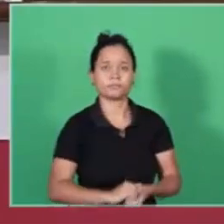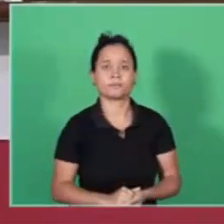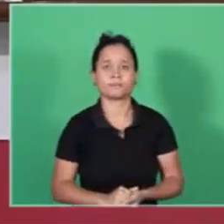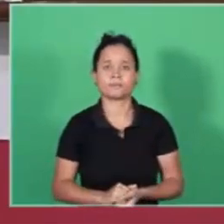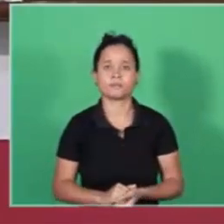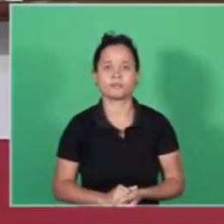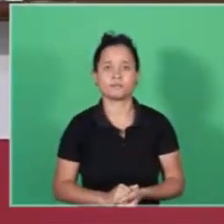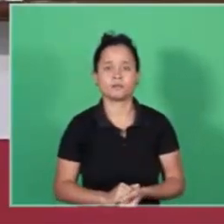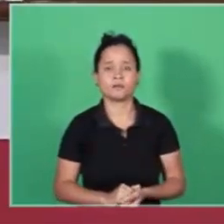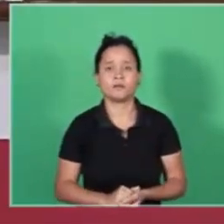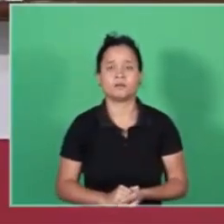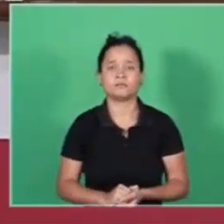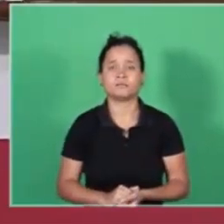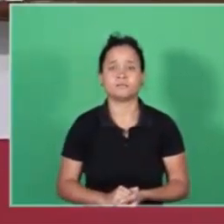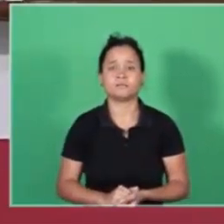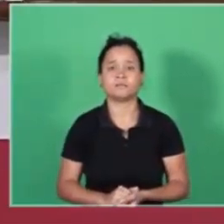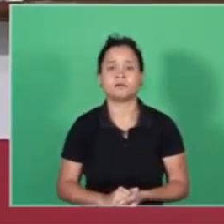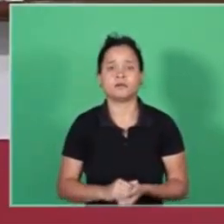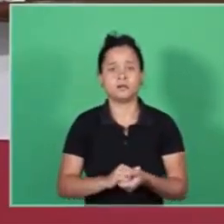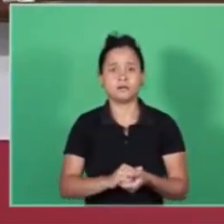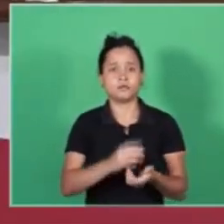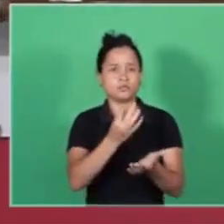libertinos.